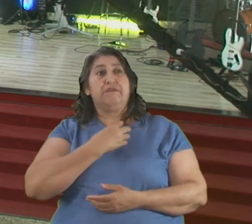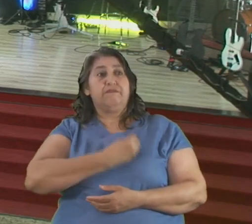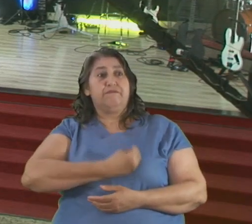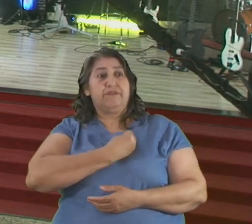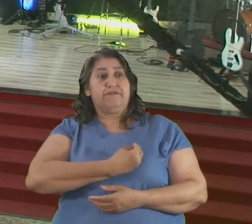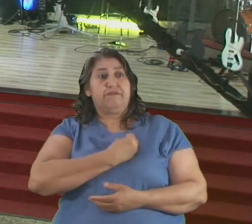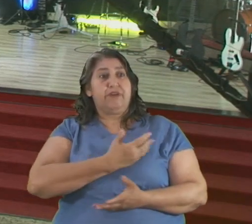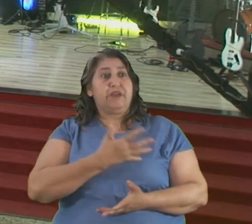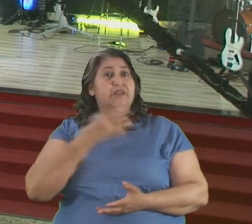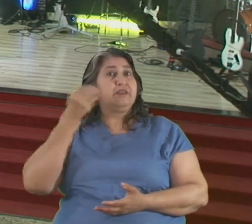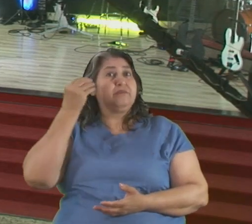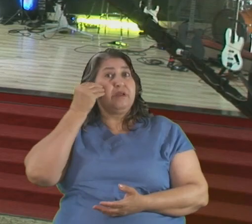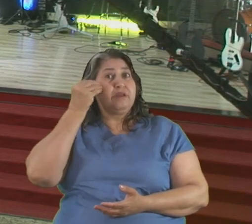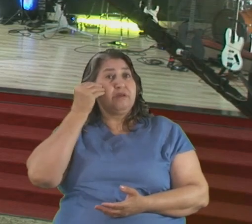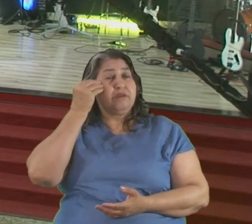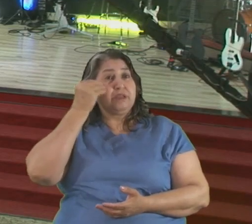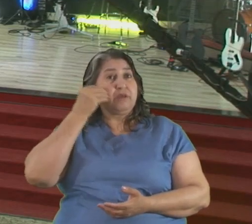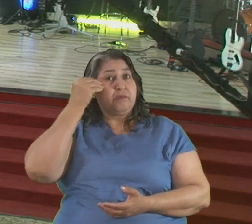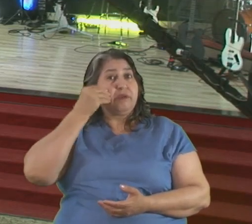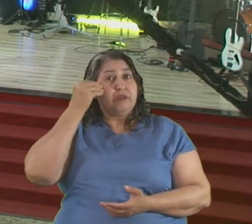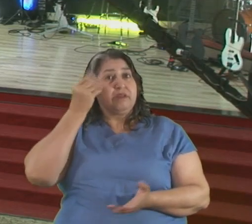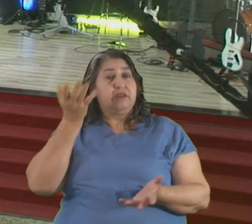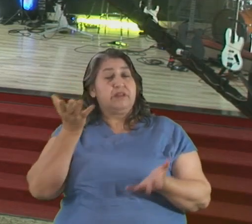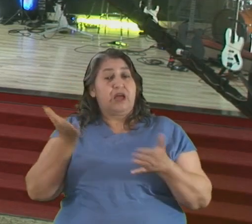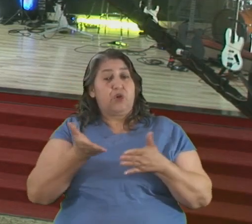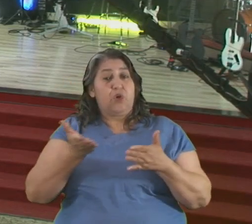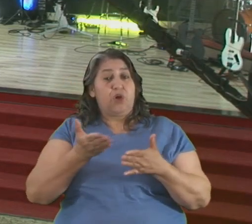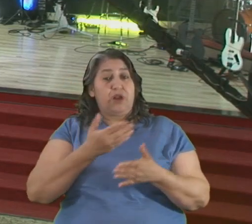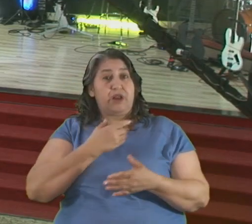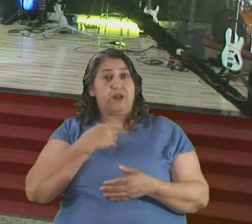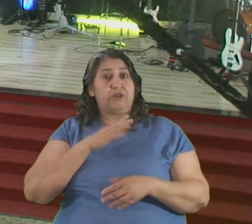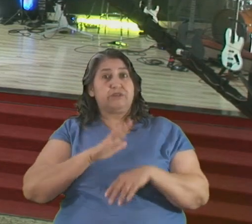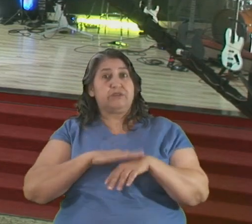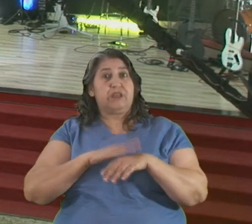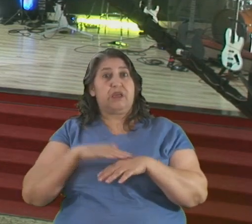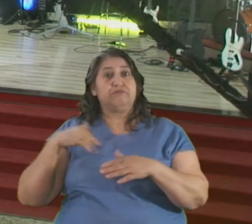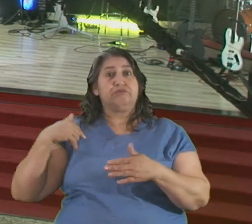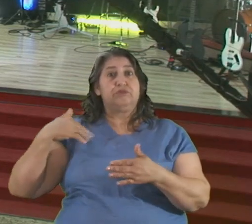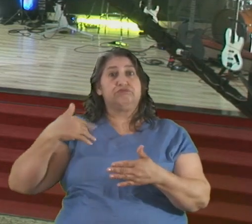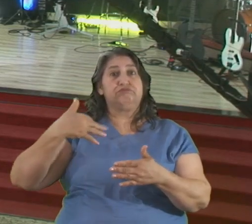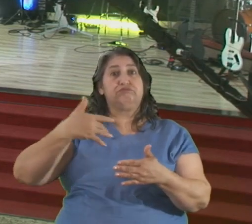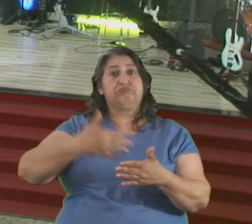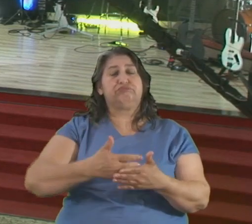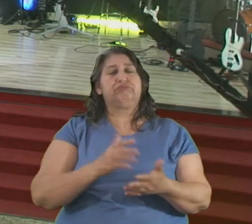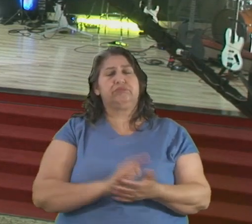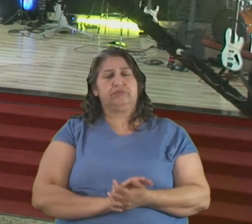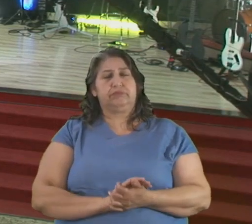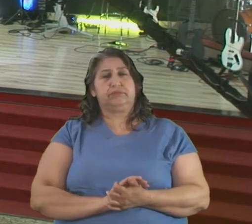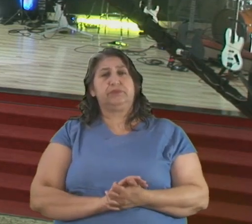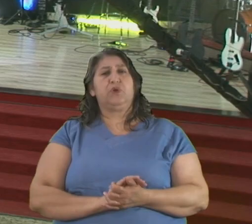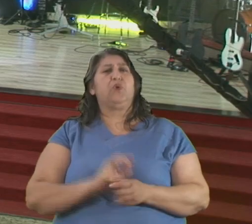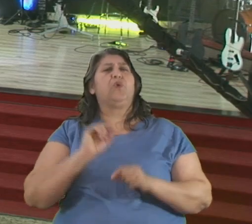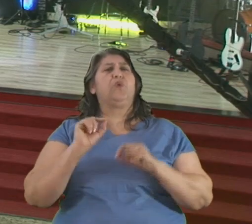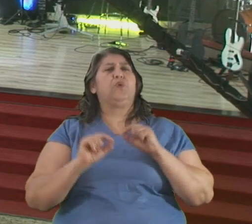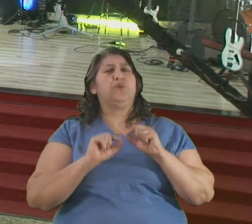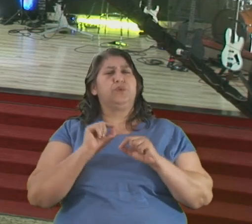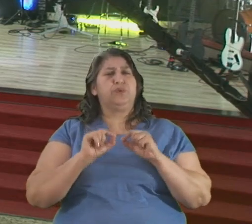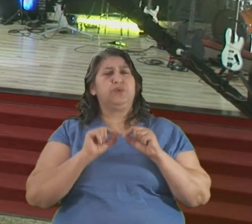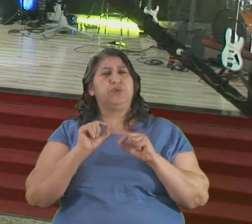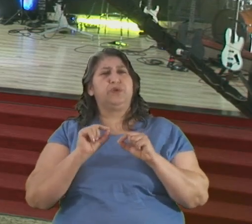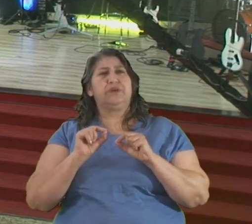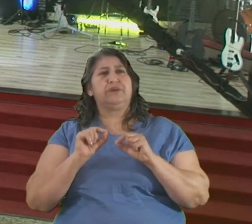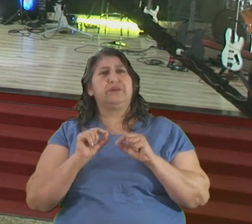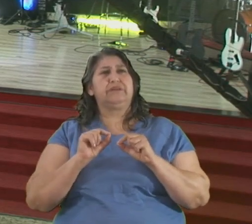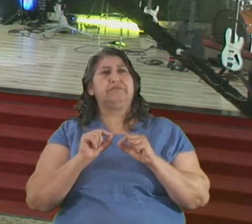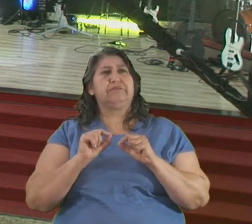vivenciando esses fatos na nossa geração? O que levou, o